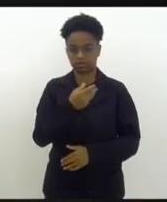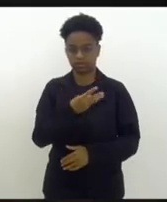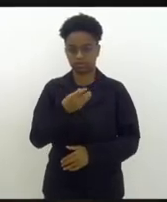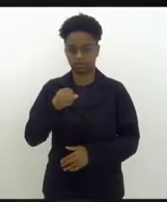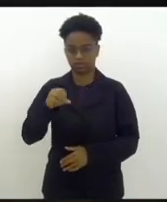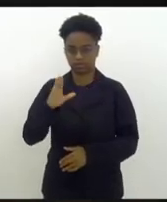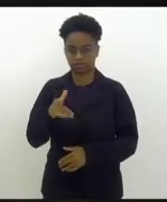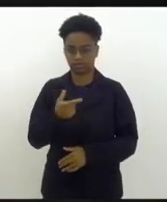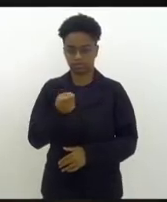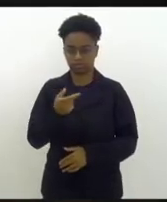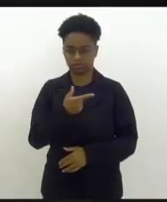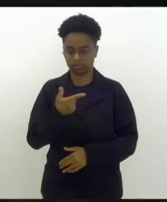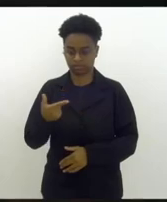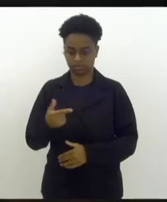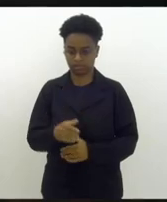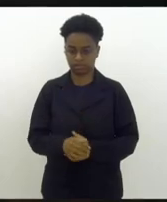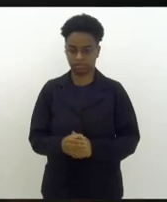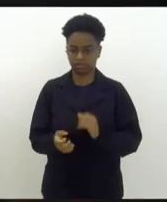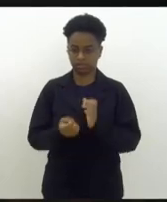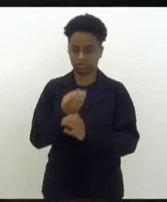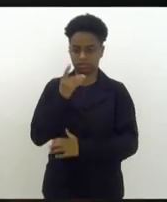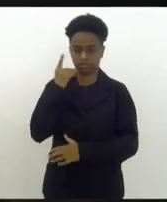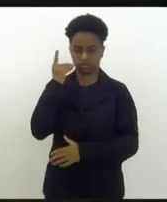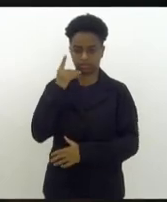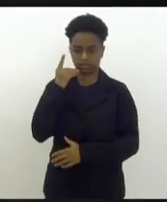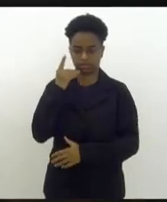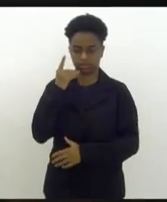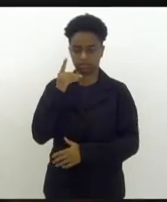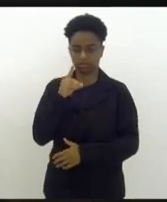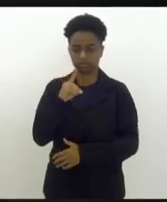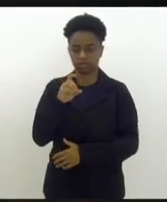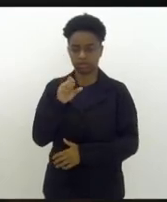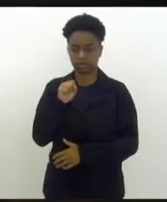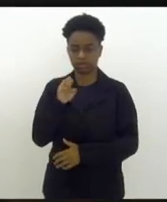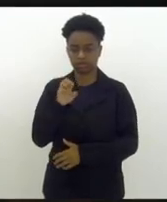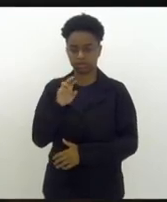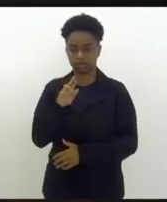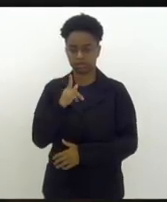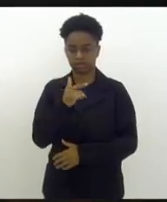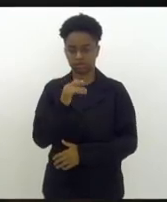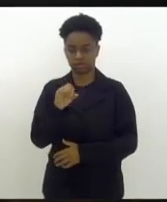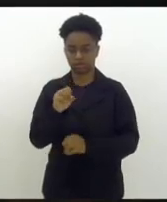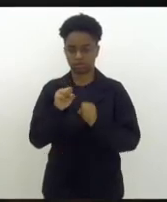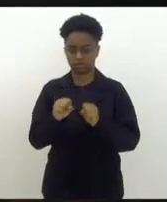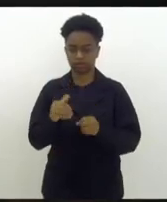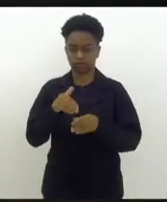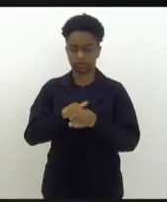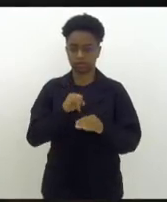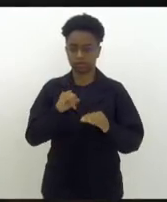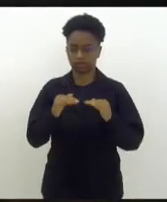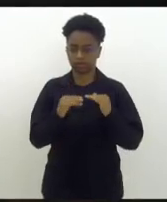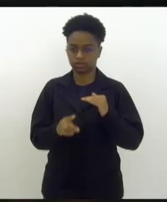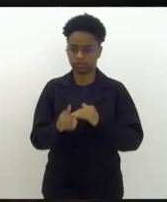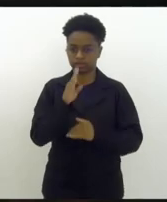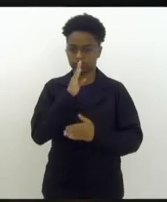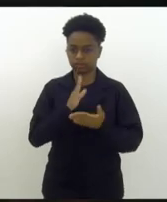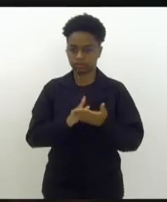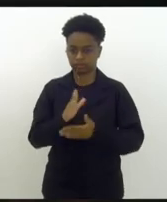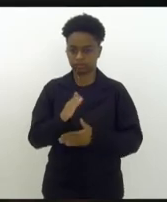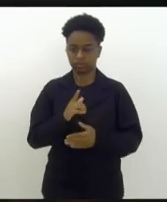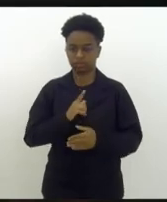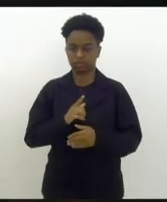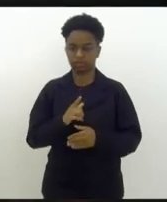6139/2022 de autoria do doutor Serginho em votação senhores que aprovados Como estão aprovado